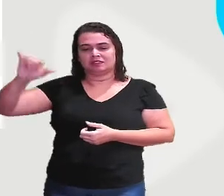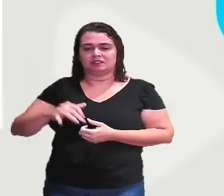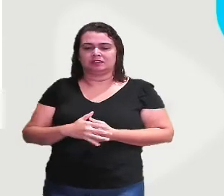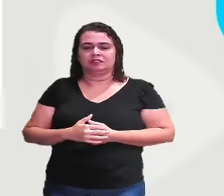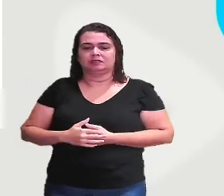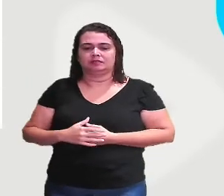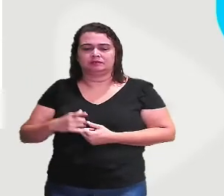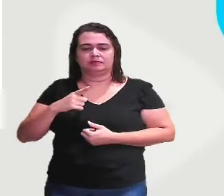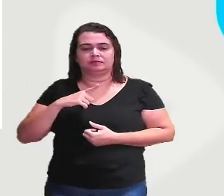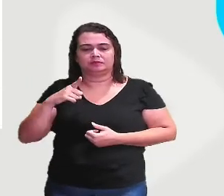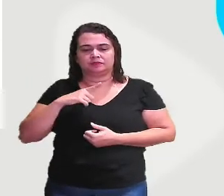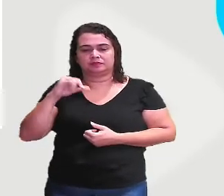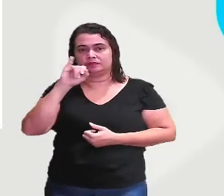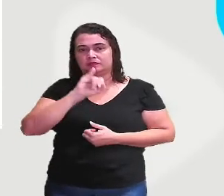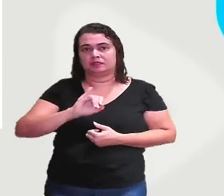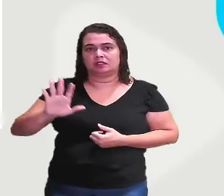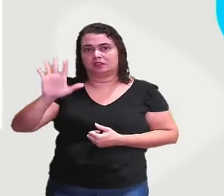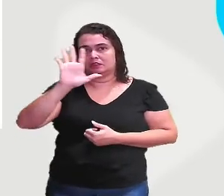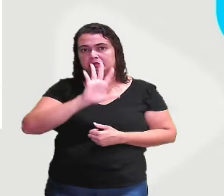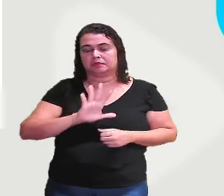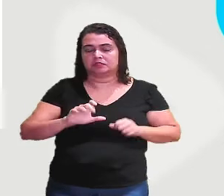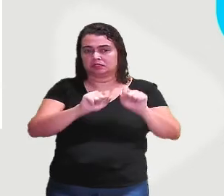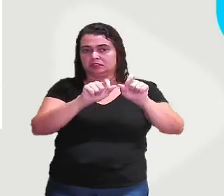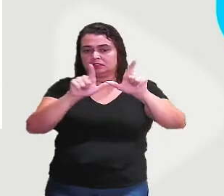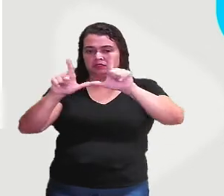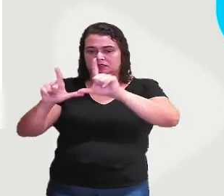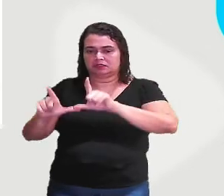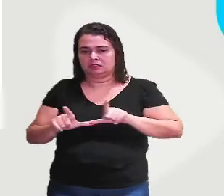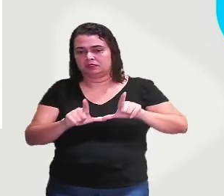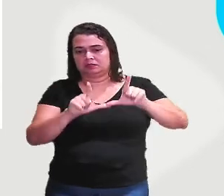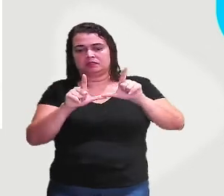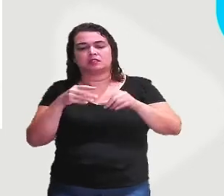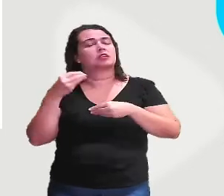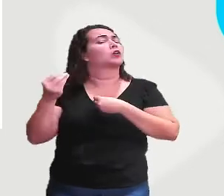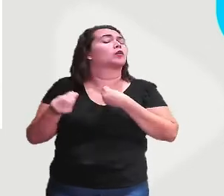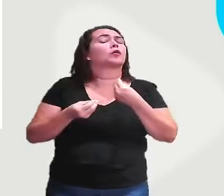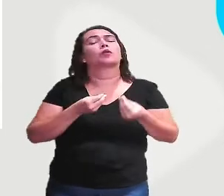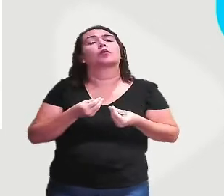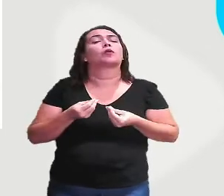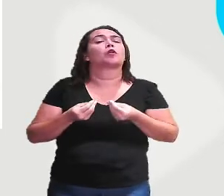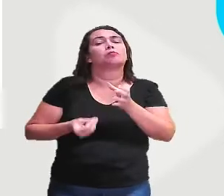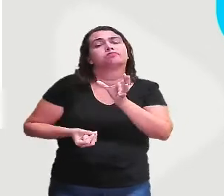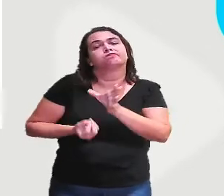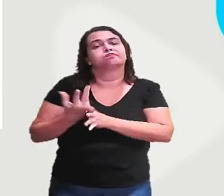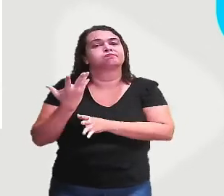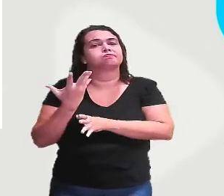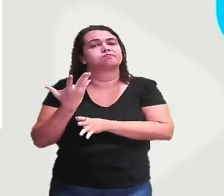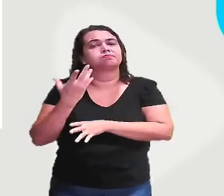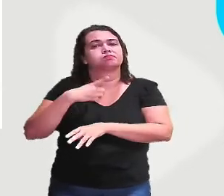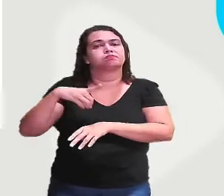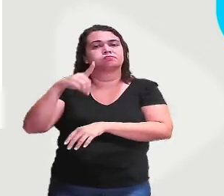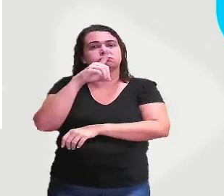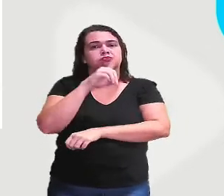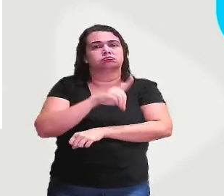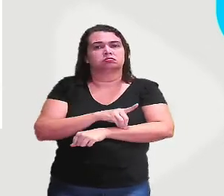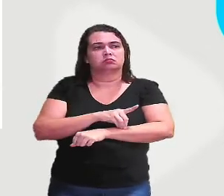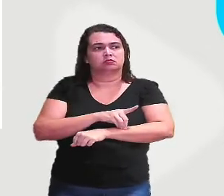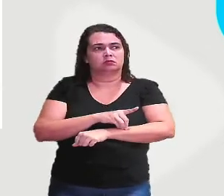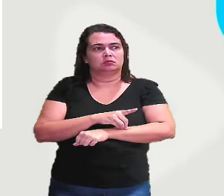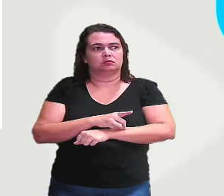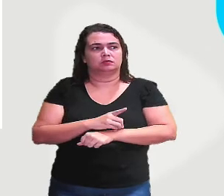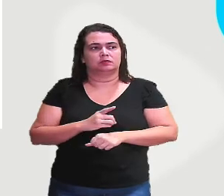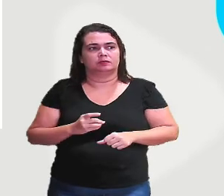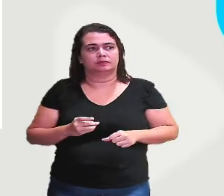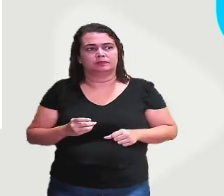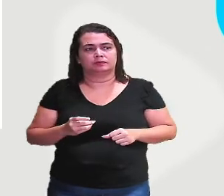produção abrir, essa imagem é importante, diz respeito à própria ecologia, né, a própria forma que o agente, né,